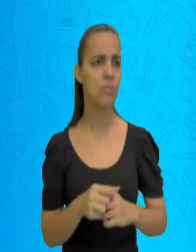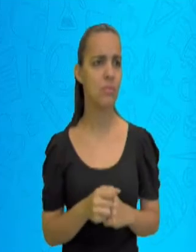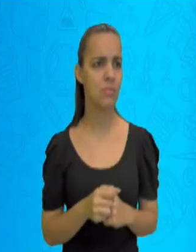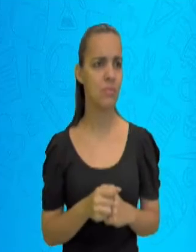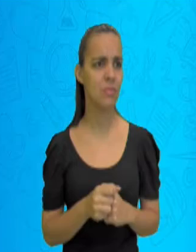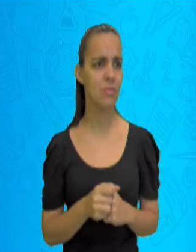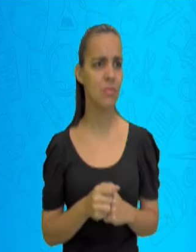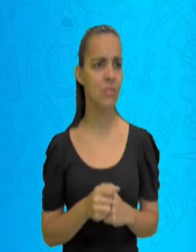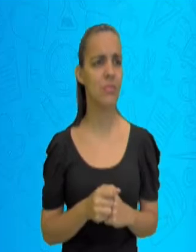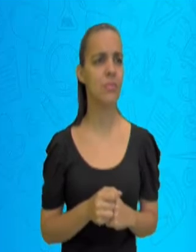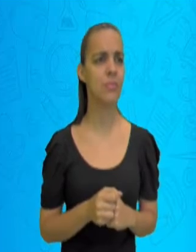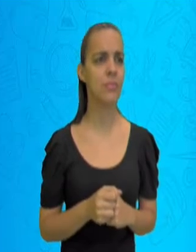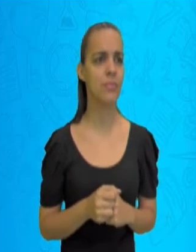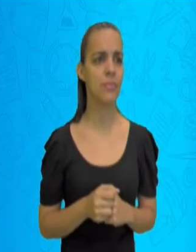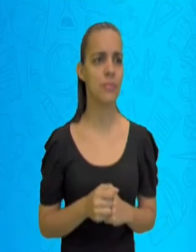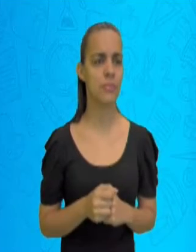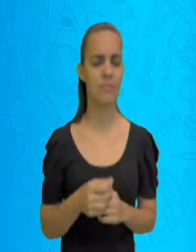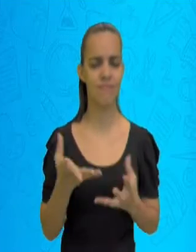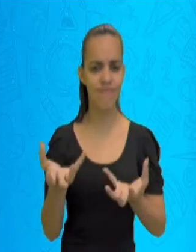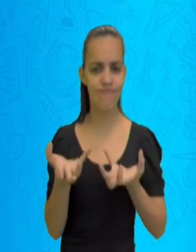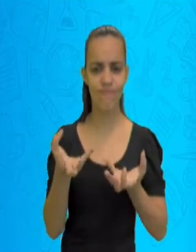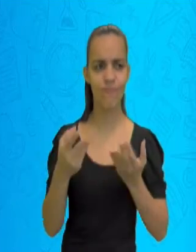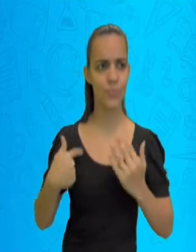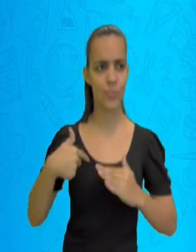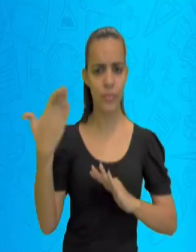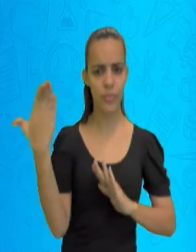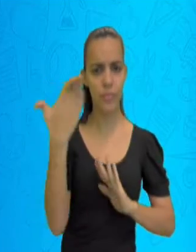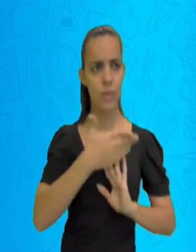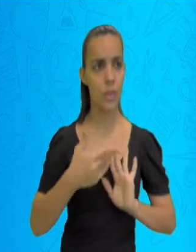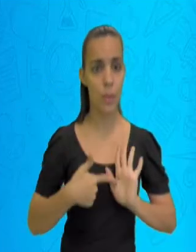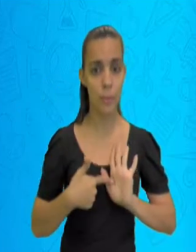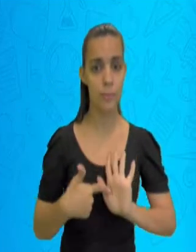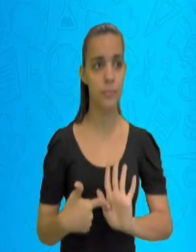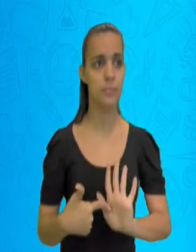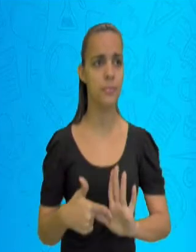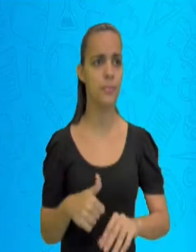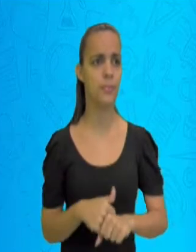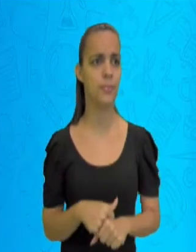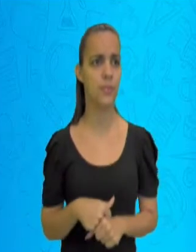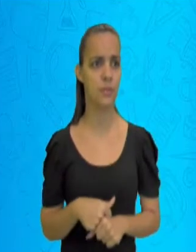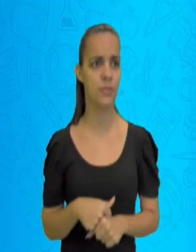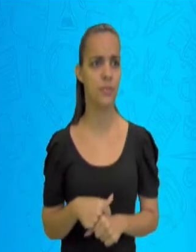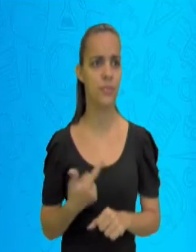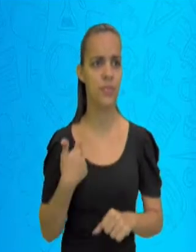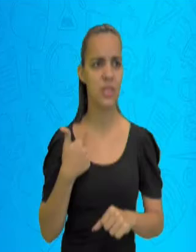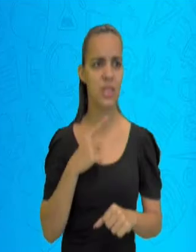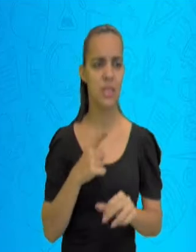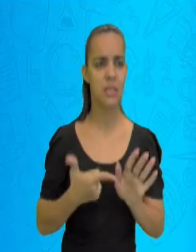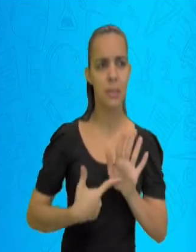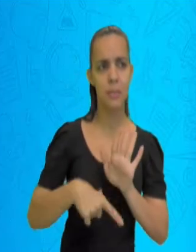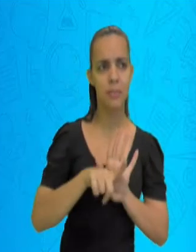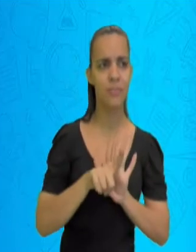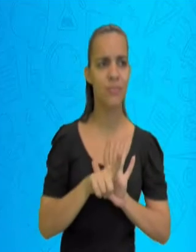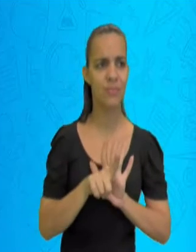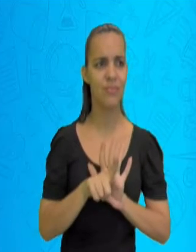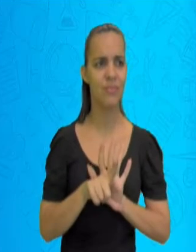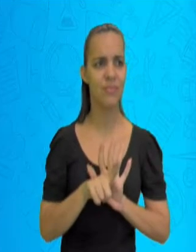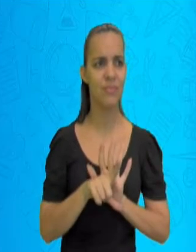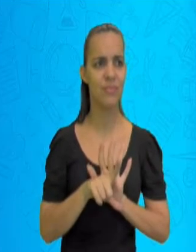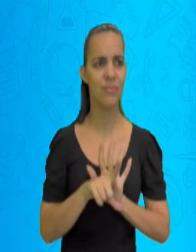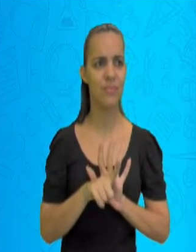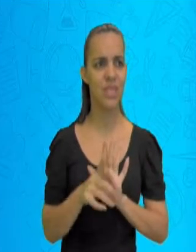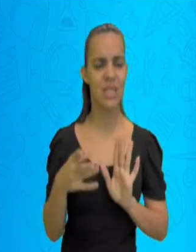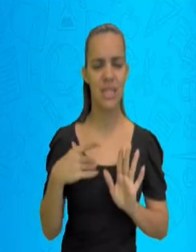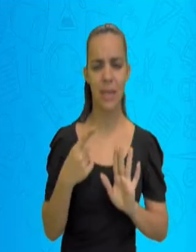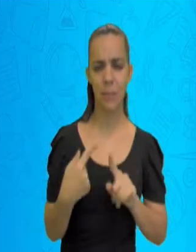se baseou e ele queria confirmar duas leis, lei de Lavoisier e lei de